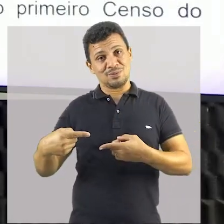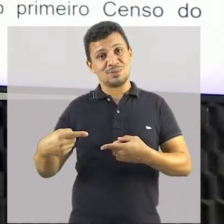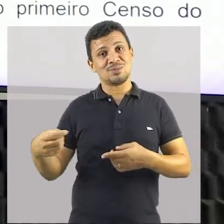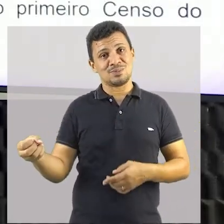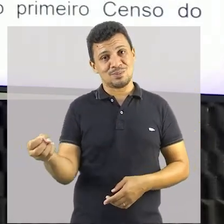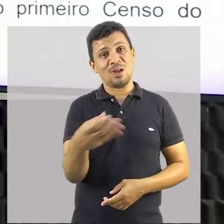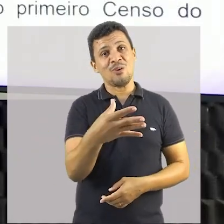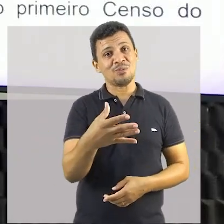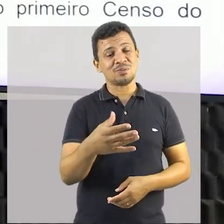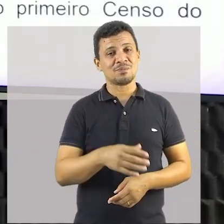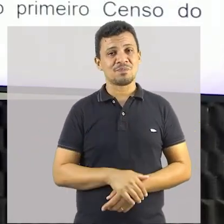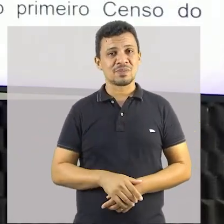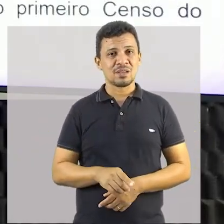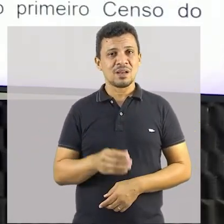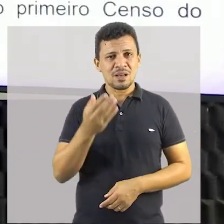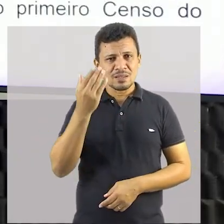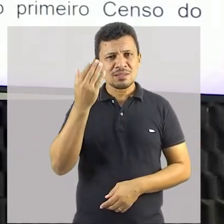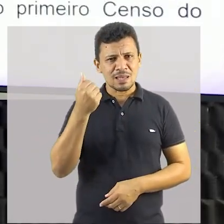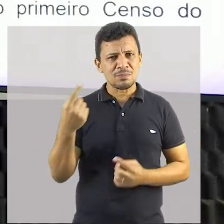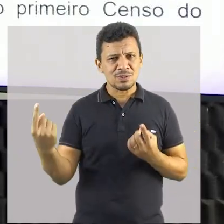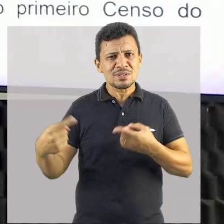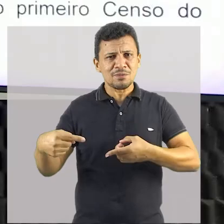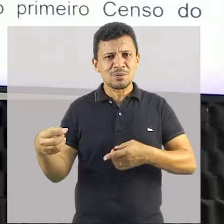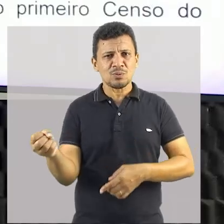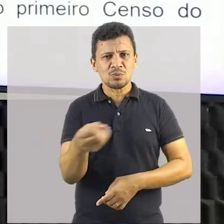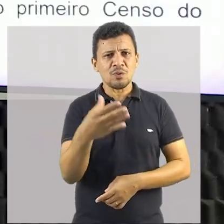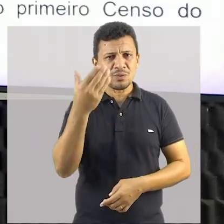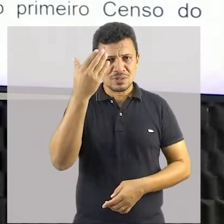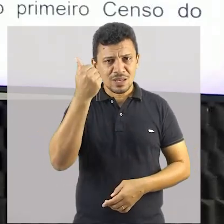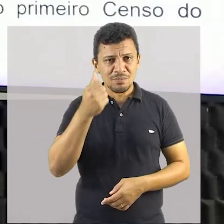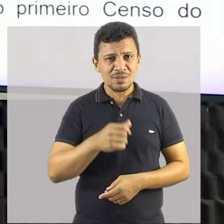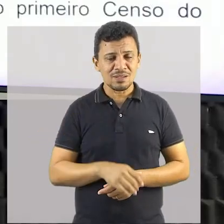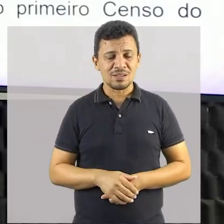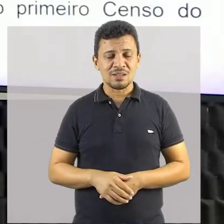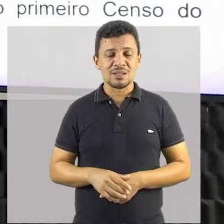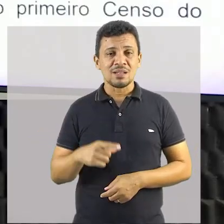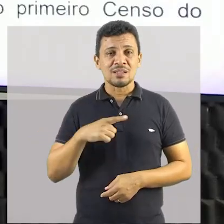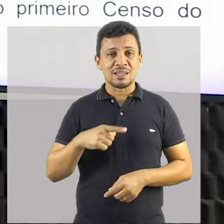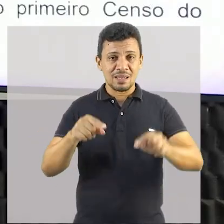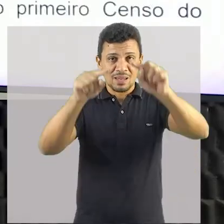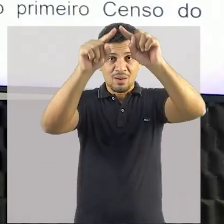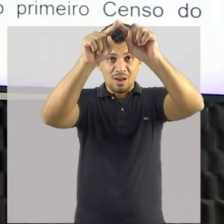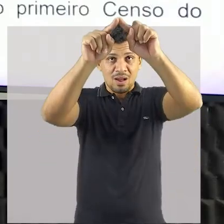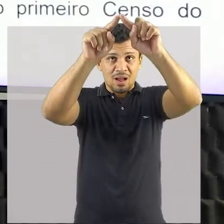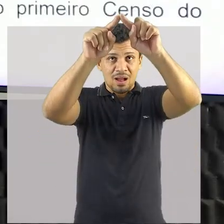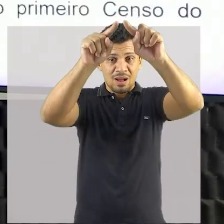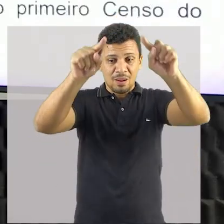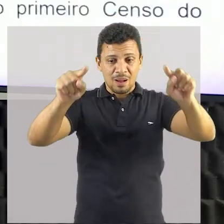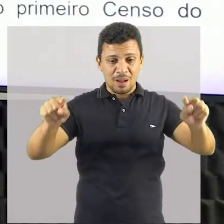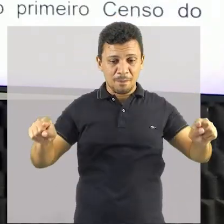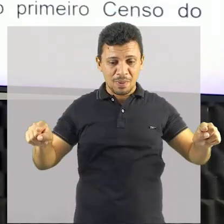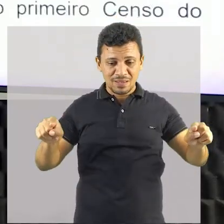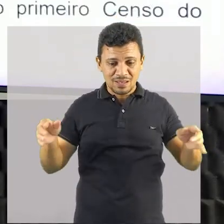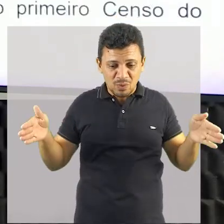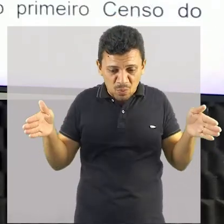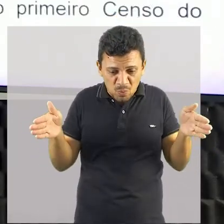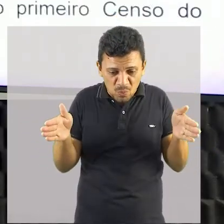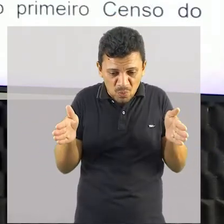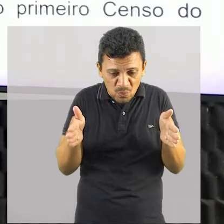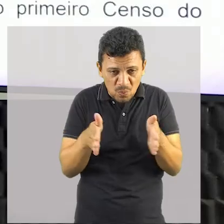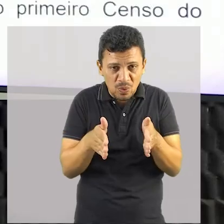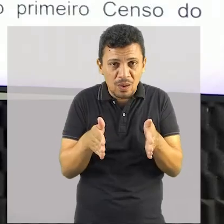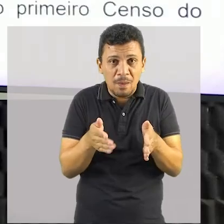Mas você sabe qual é o novo desafio que eu estou falando? Ter uma base de pirâmide cada vez mais estreita significa ter